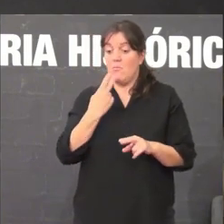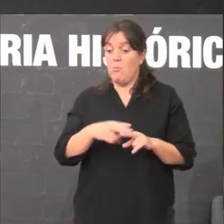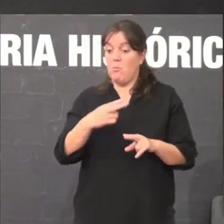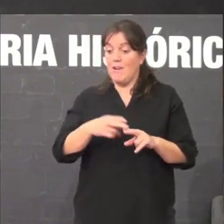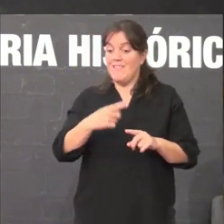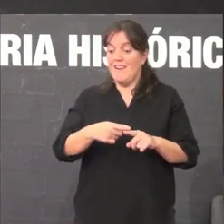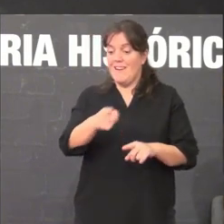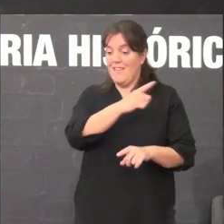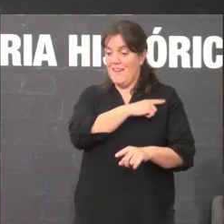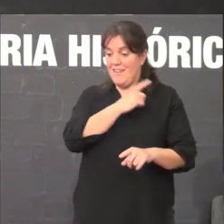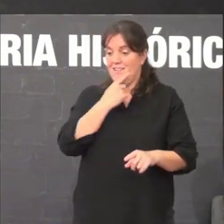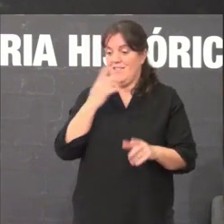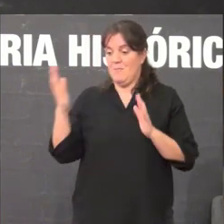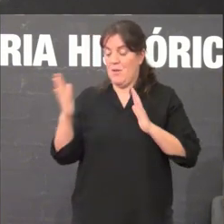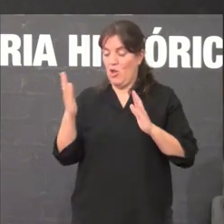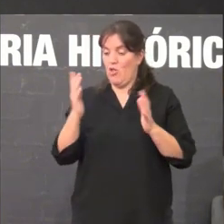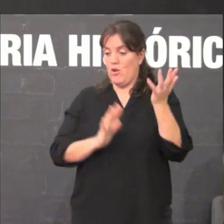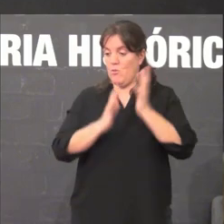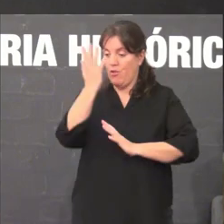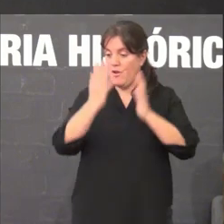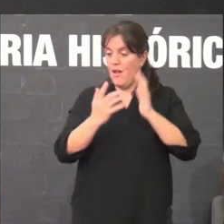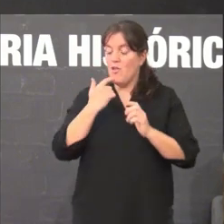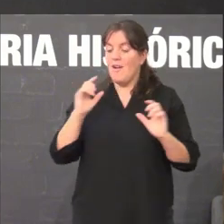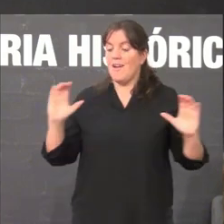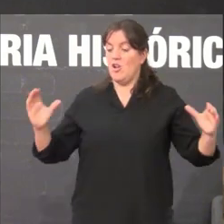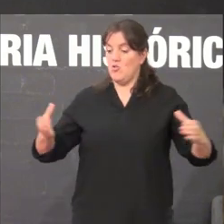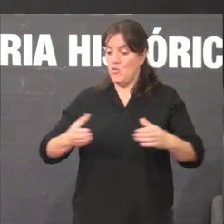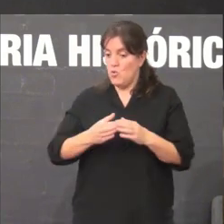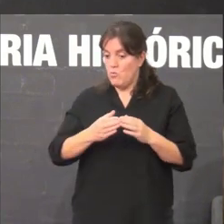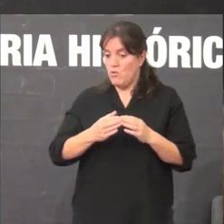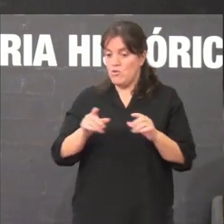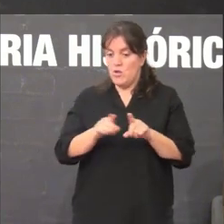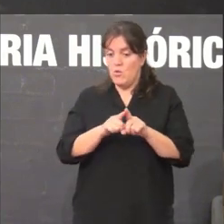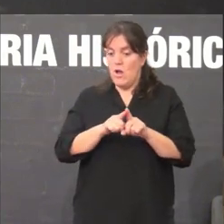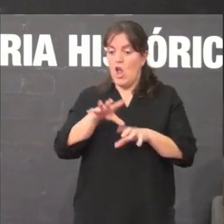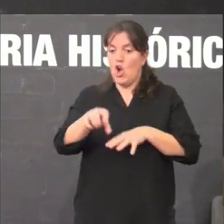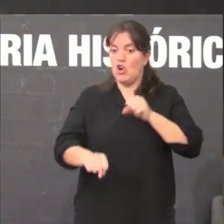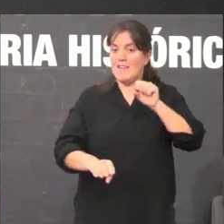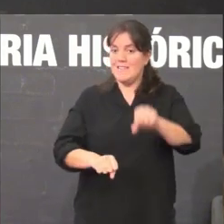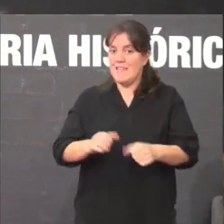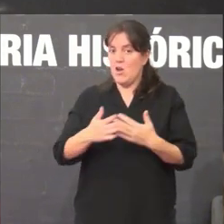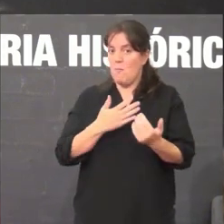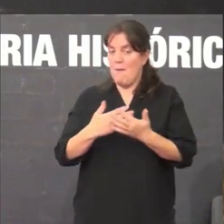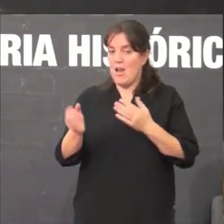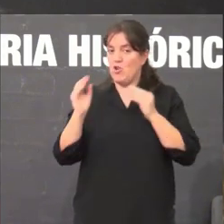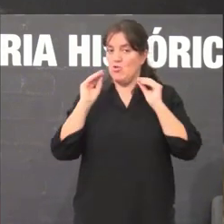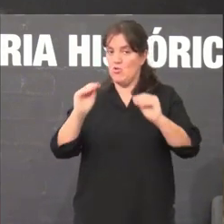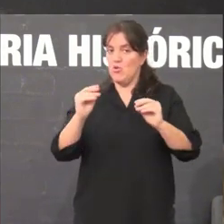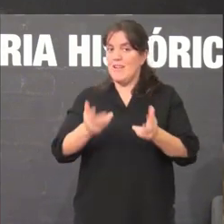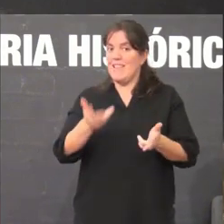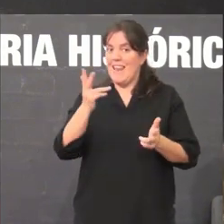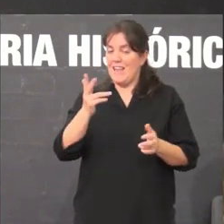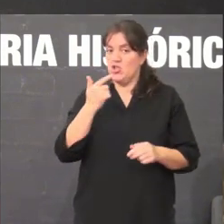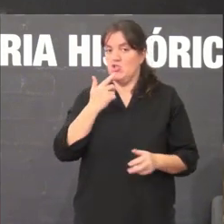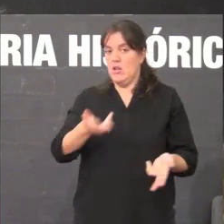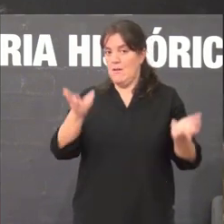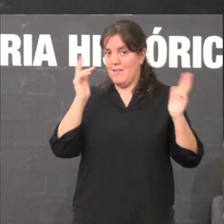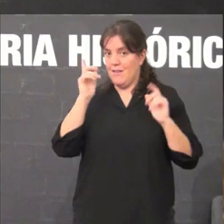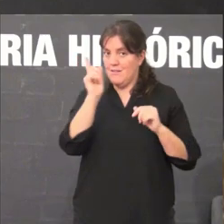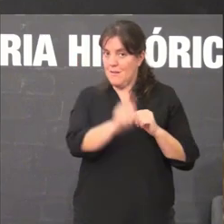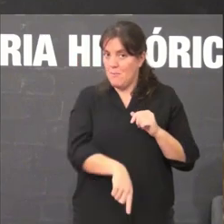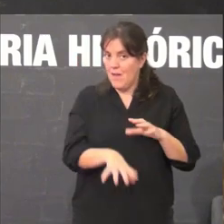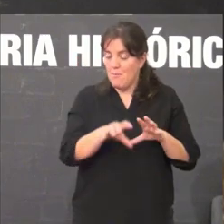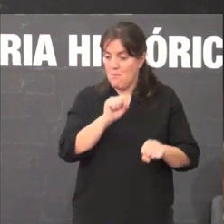período revolucionário, em que as massas populares conquistaram pelas suas próprias mãos os seus direitos e liberdades, são a